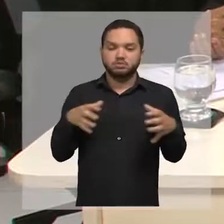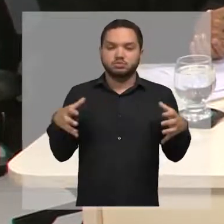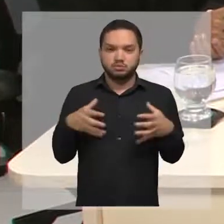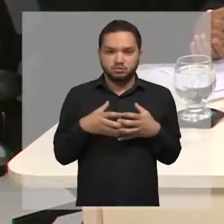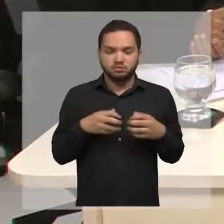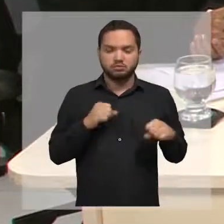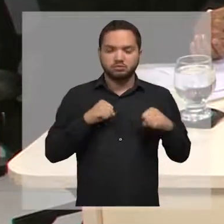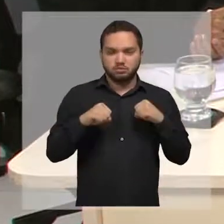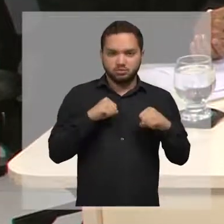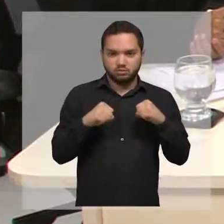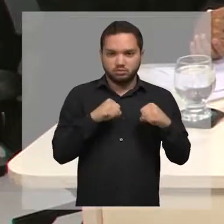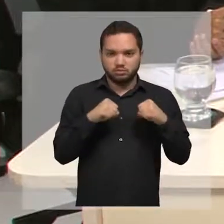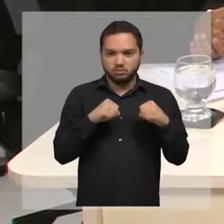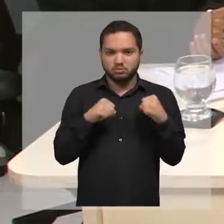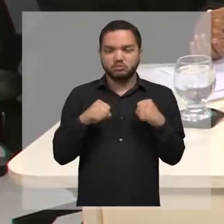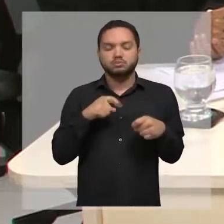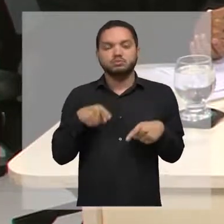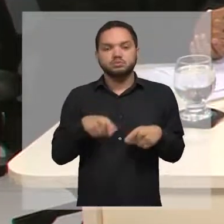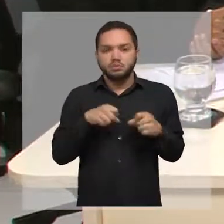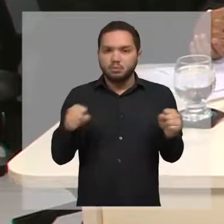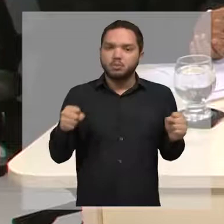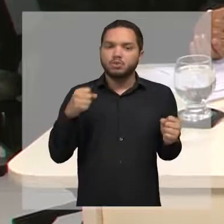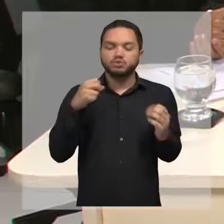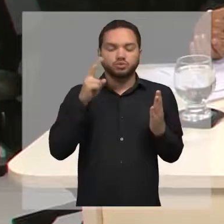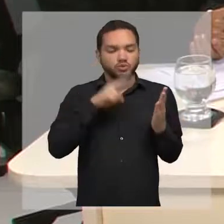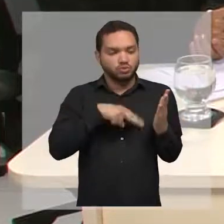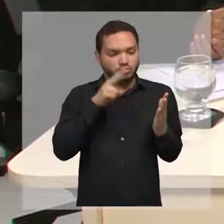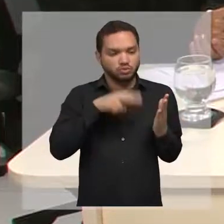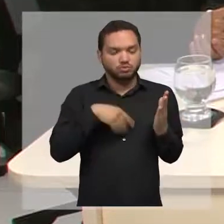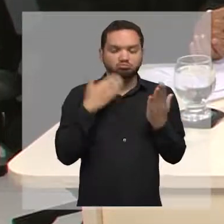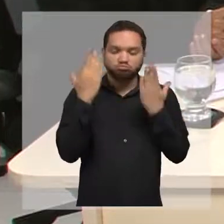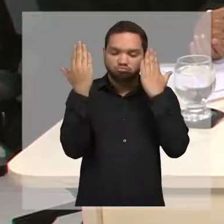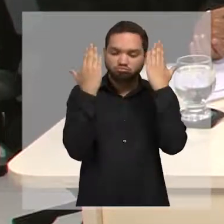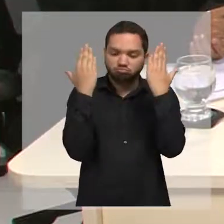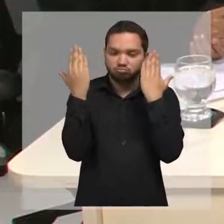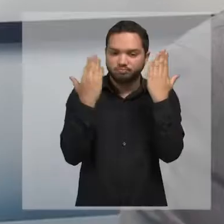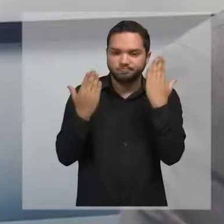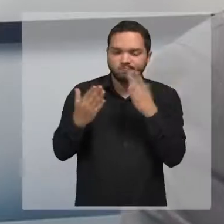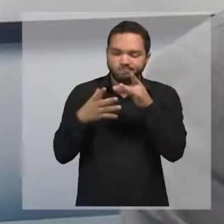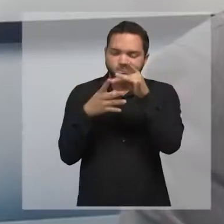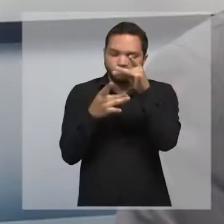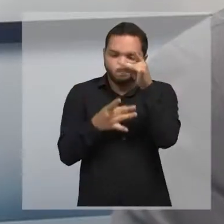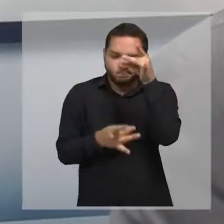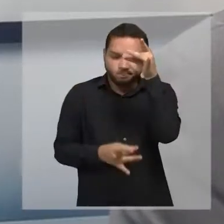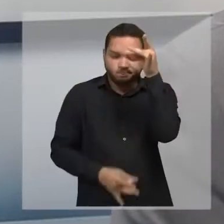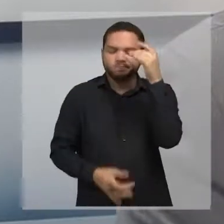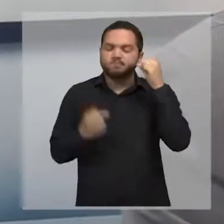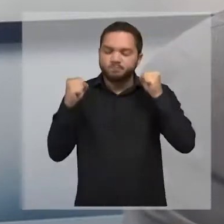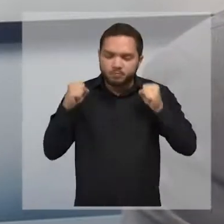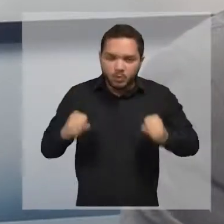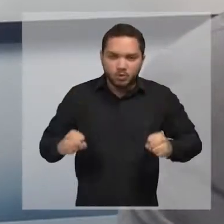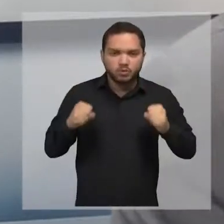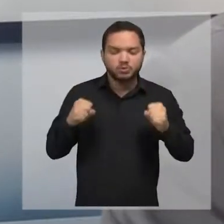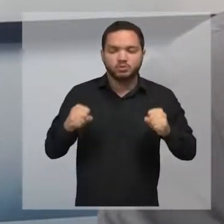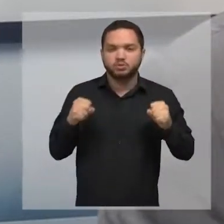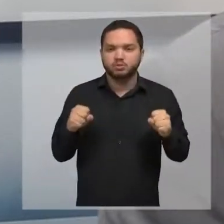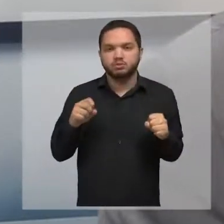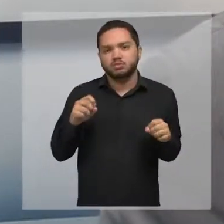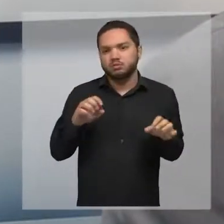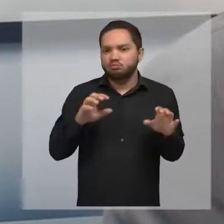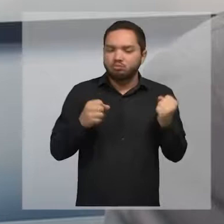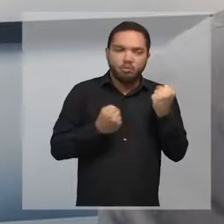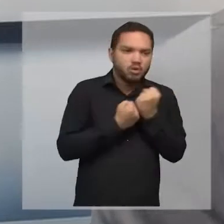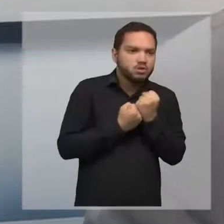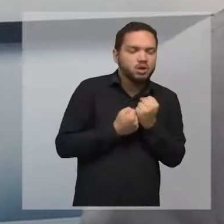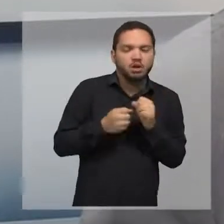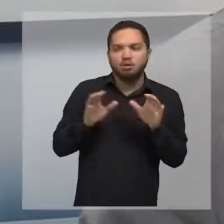comissões, os vereadores que compõem as comissões, eles podem pedir vistas para uma análise mais debruçada das matérias, não